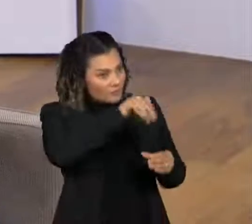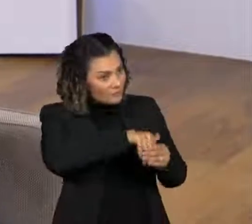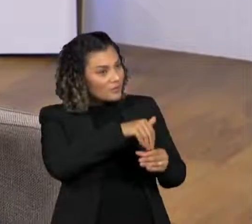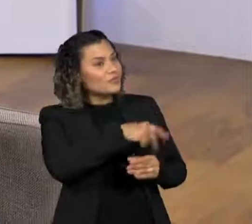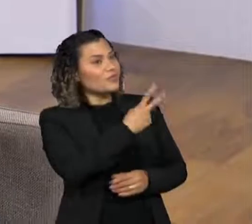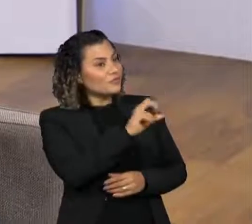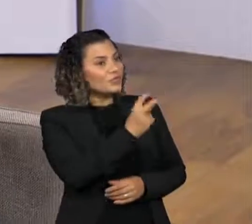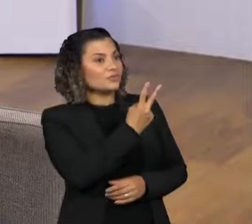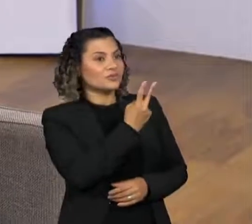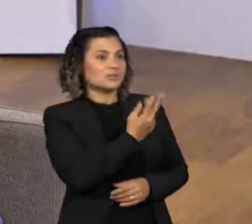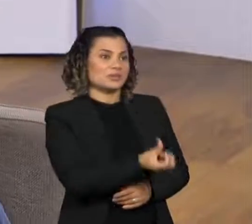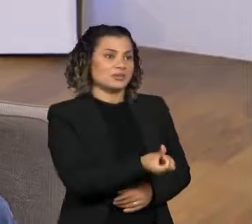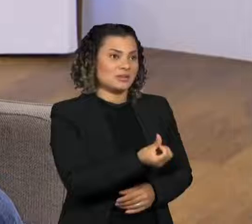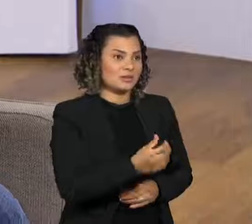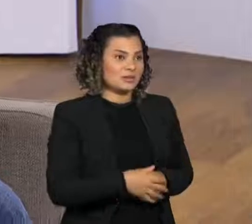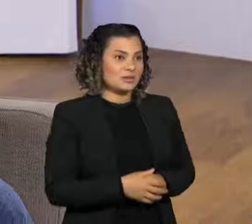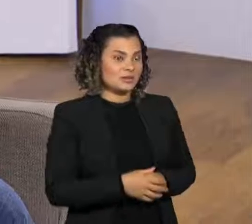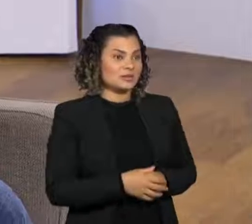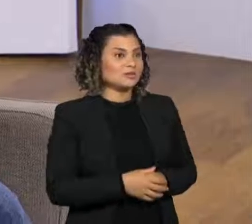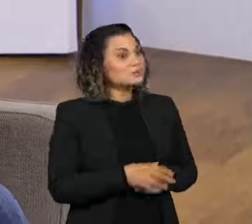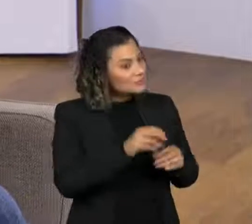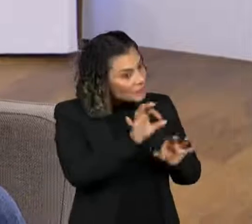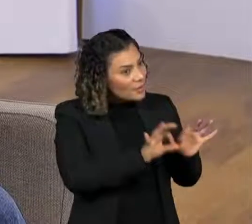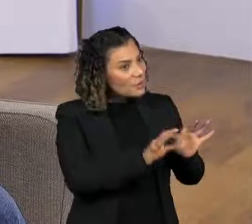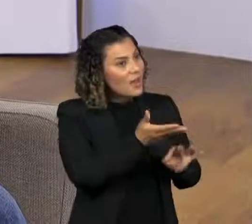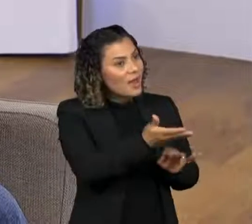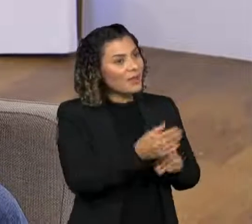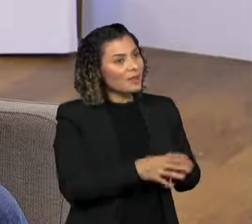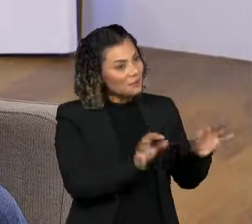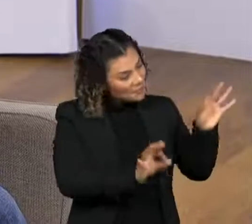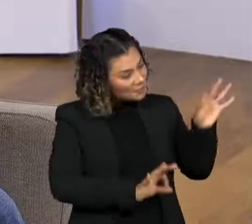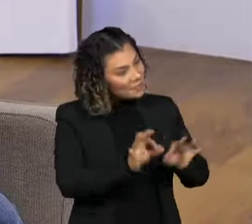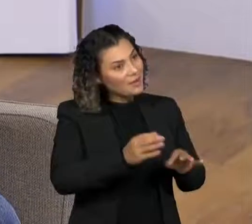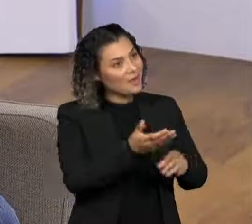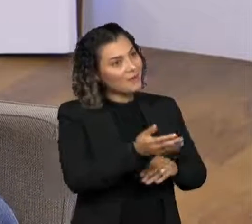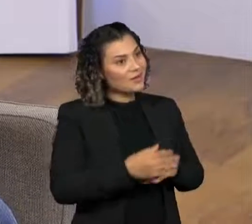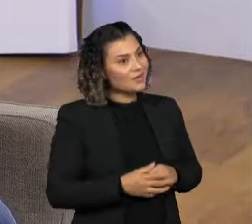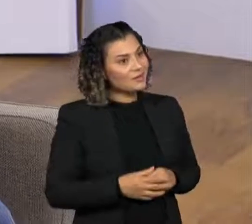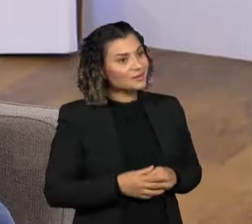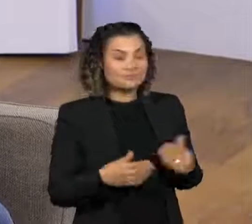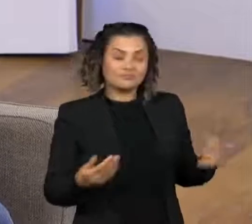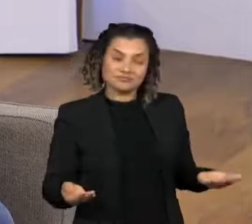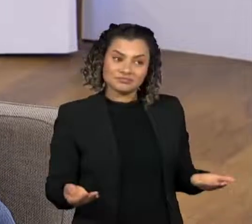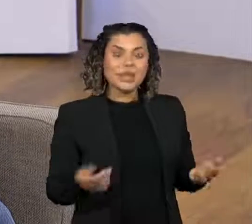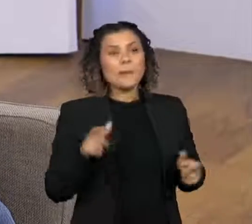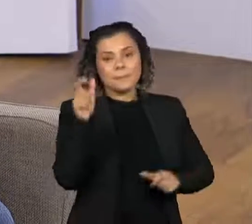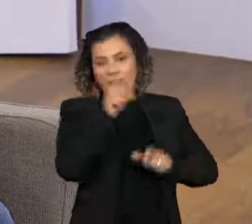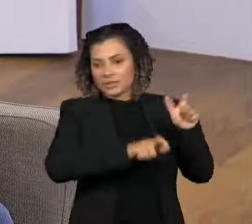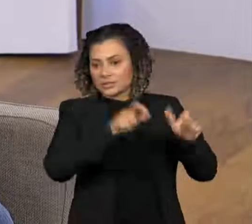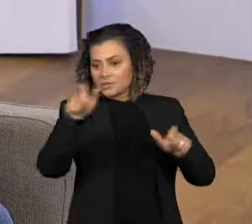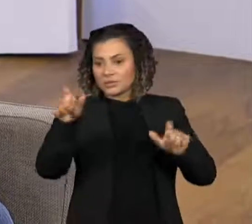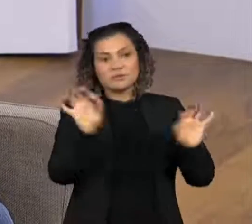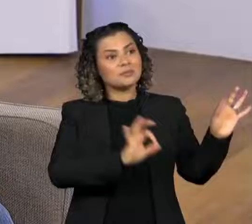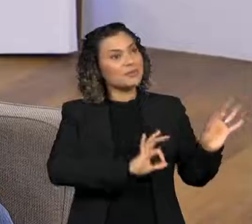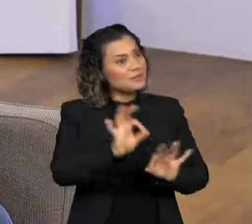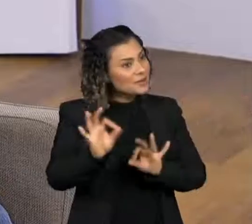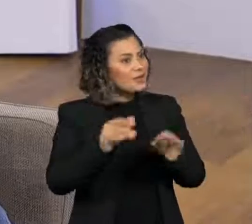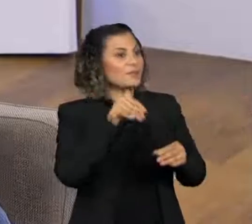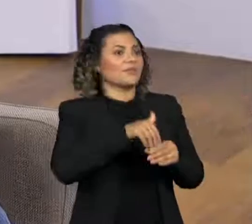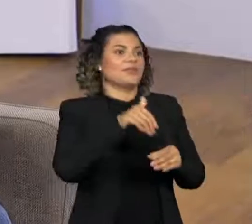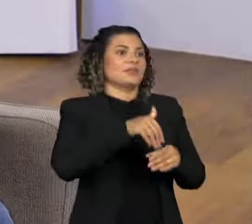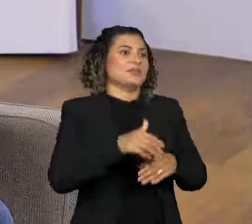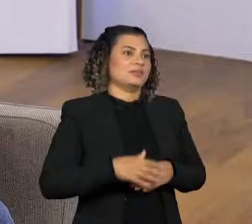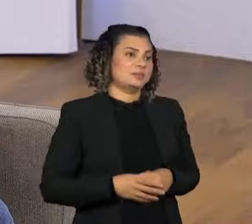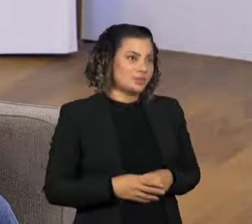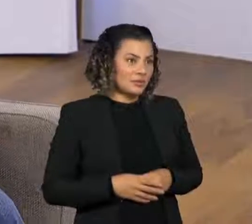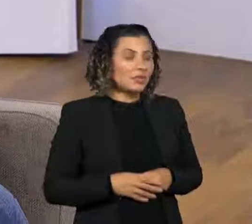em 2026. Preparem-se para as eleições. Né? De um modo geral, essas pessoas têm que se preparar para as eleições